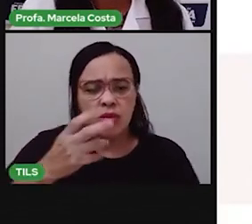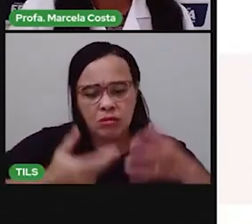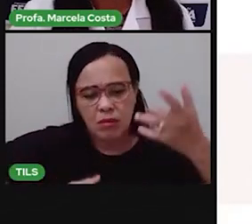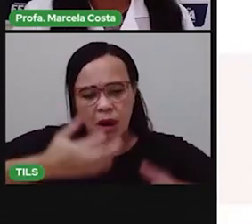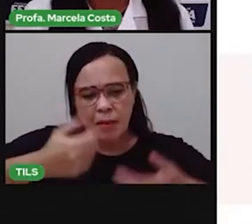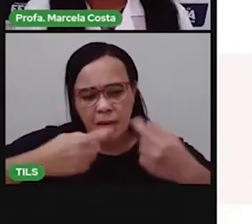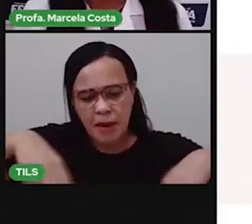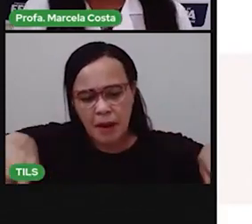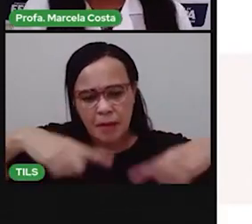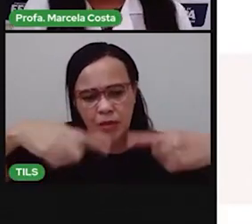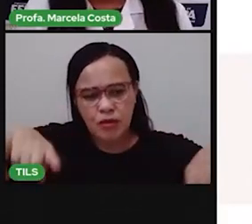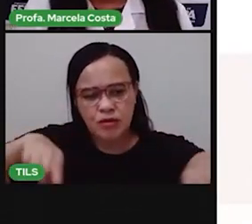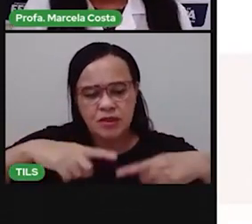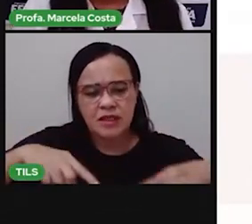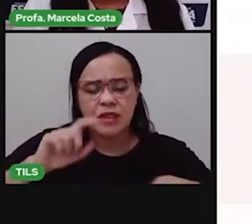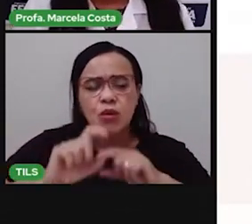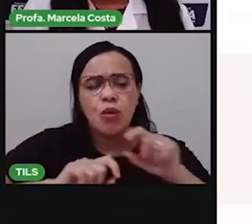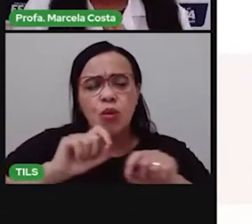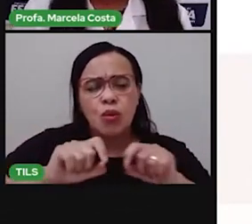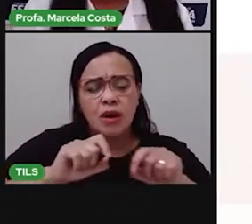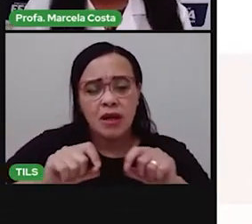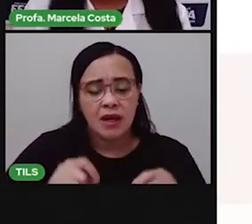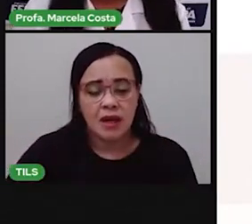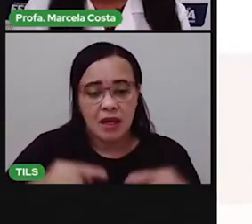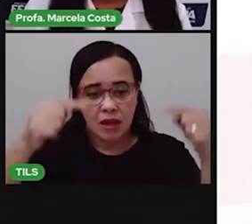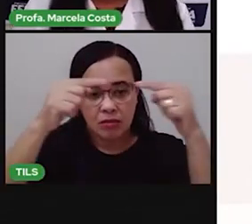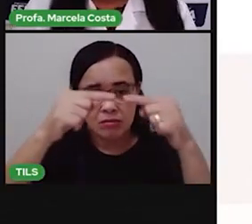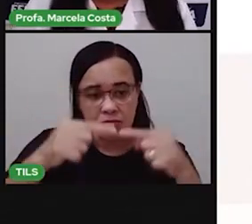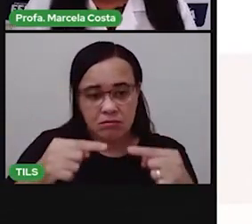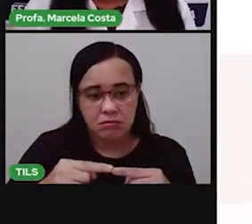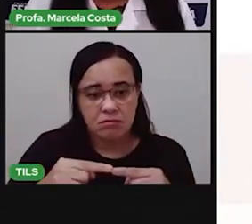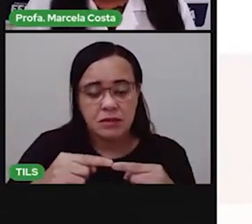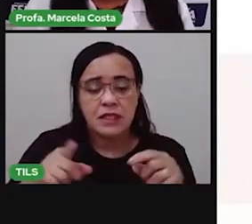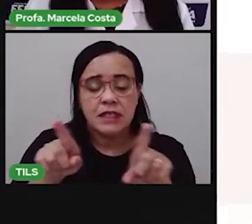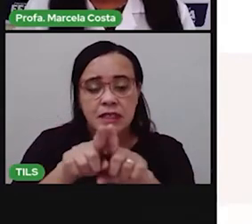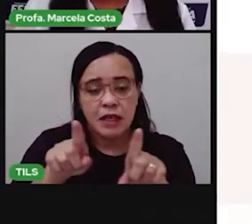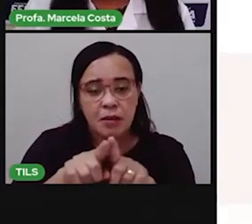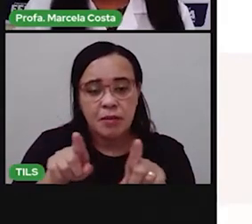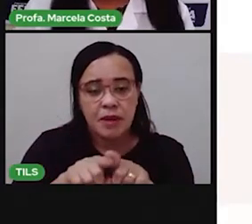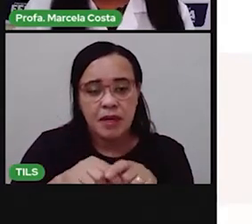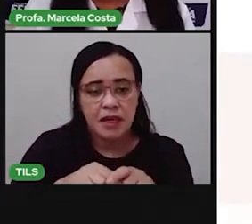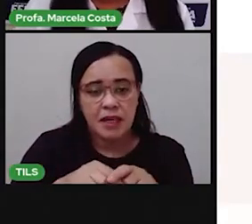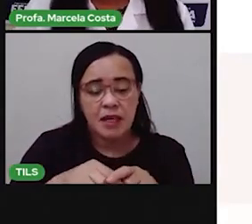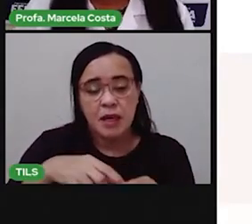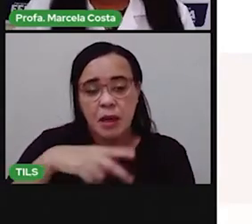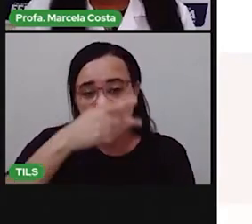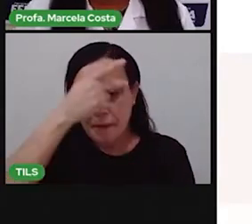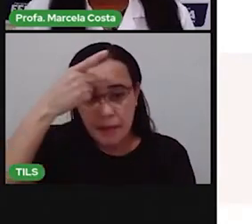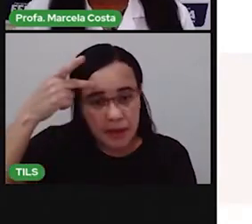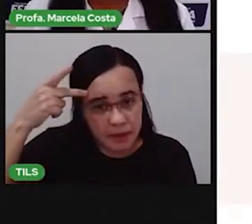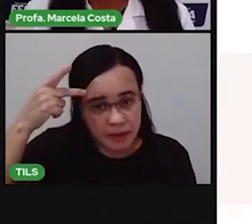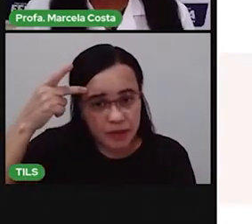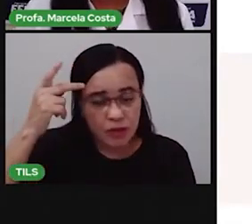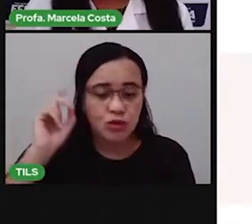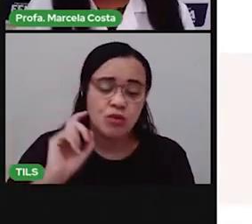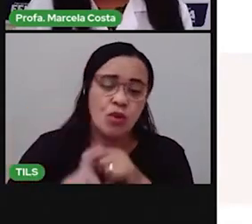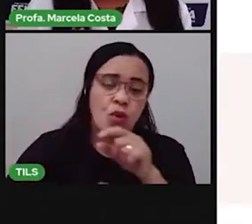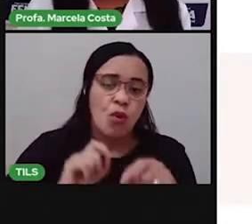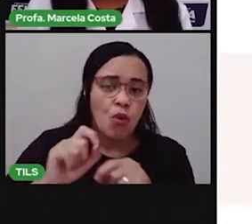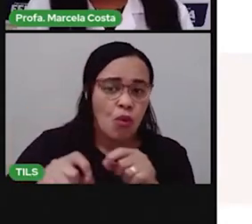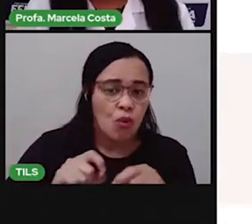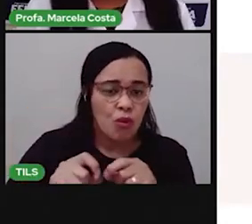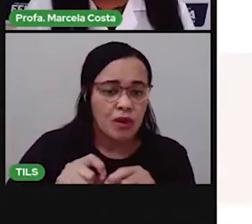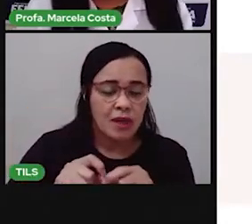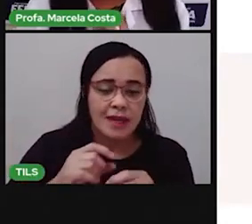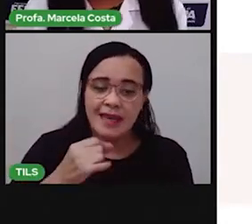dando algumas indicações, e um aprendiz, alguém que recebe esses comandos e